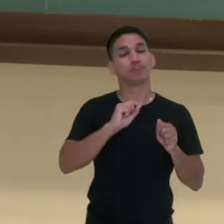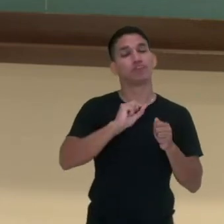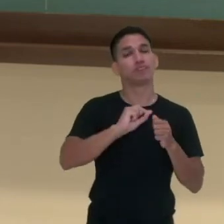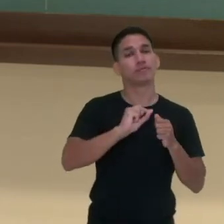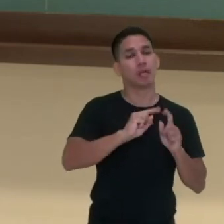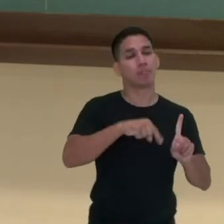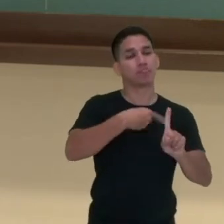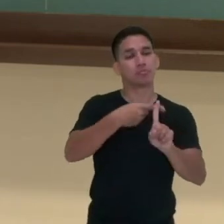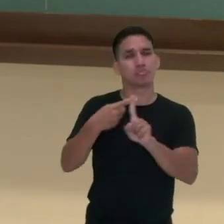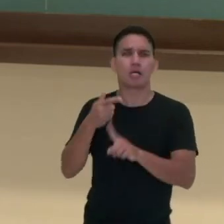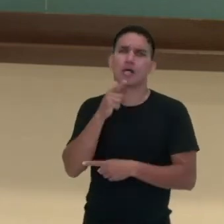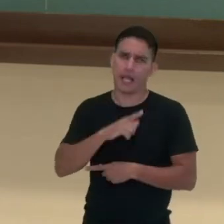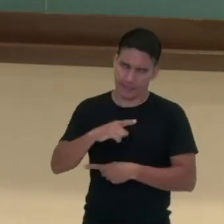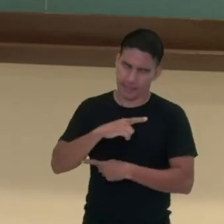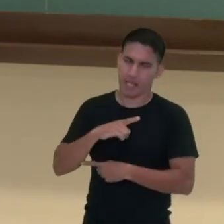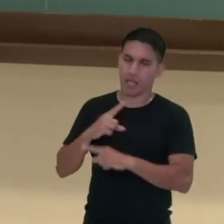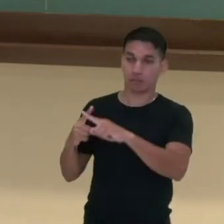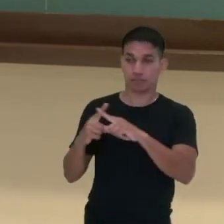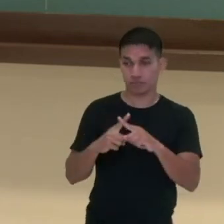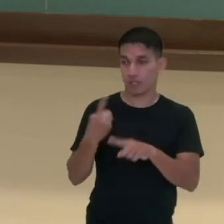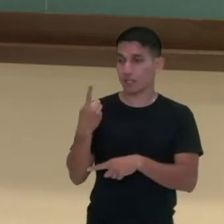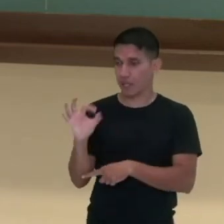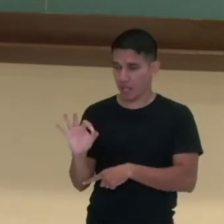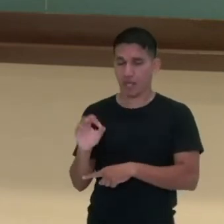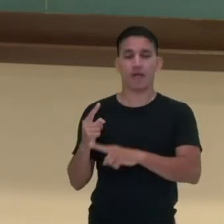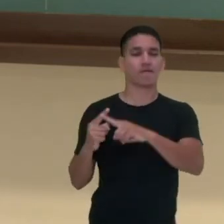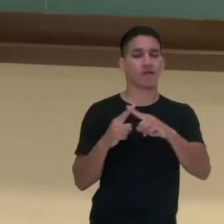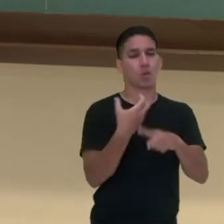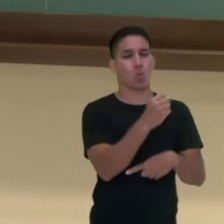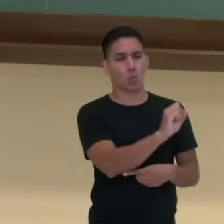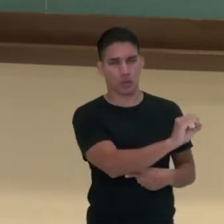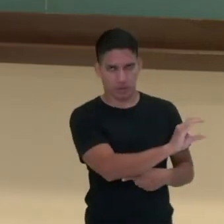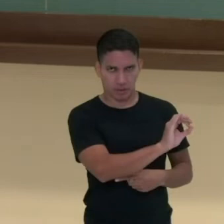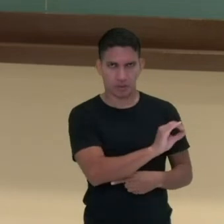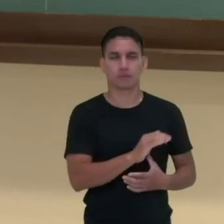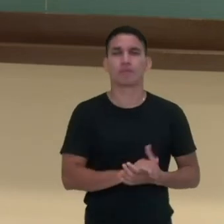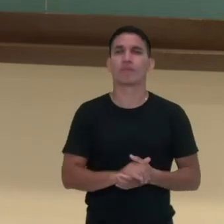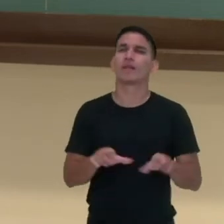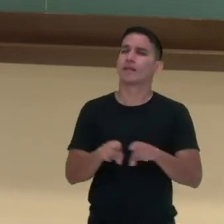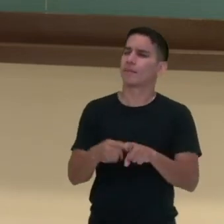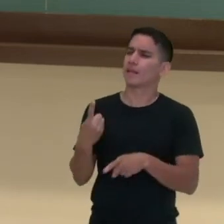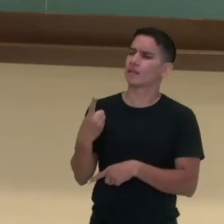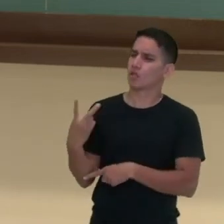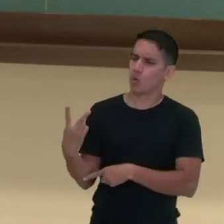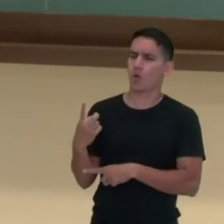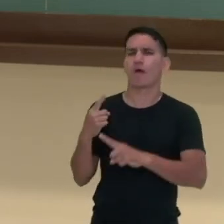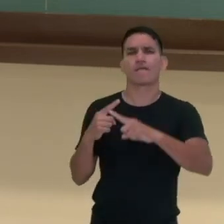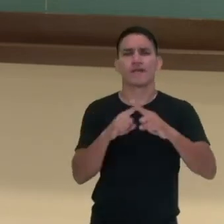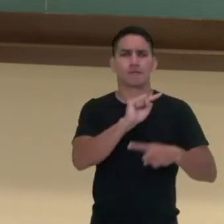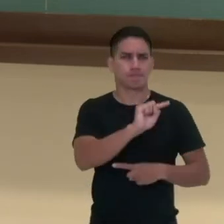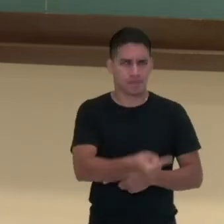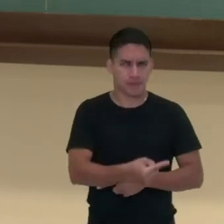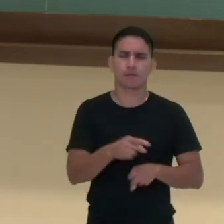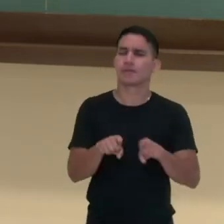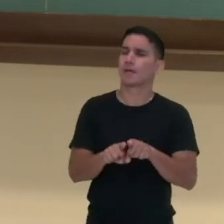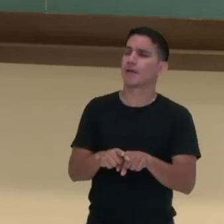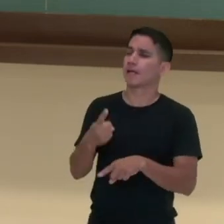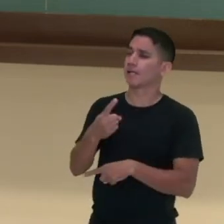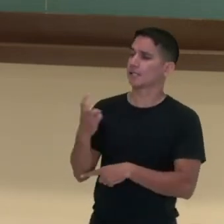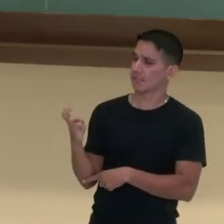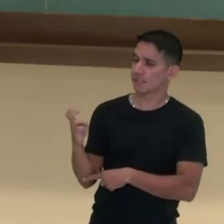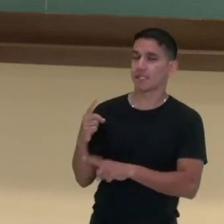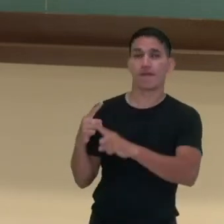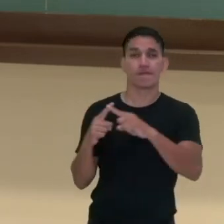fiz a multiplicação de 10 vezes 800, a multiplicação de 12 vezes 1000, a multiplicação de 15